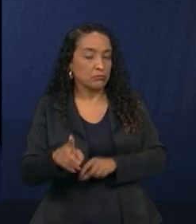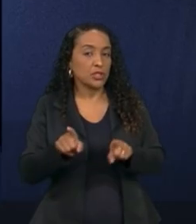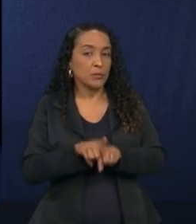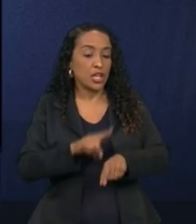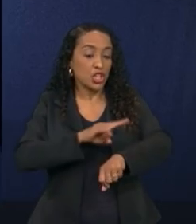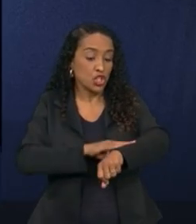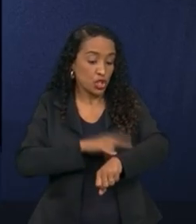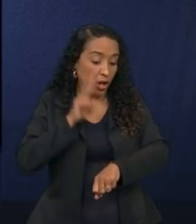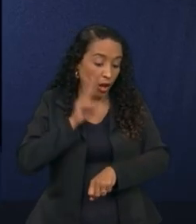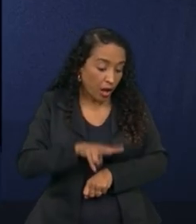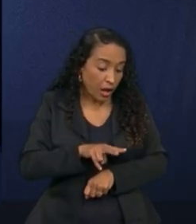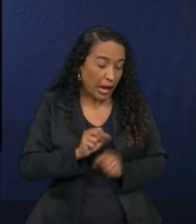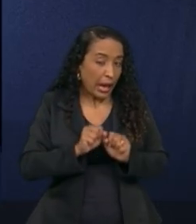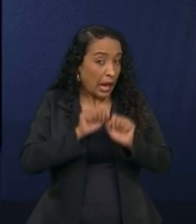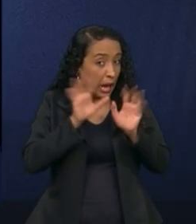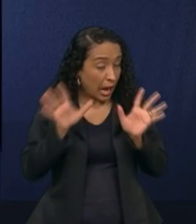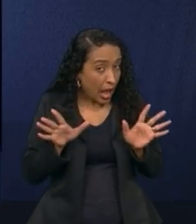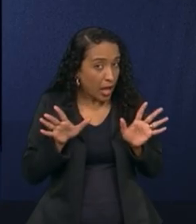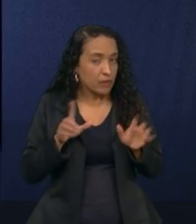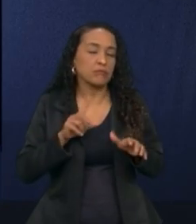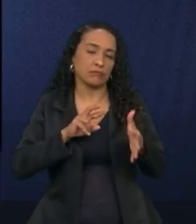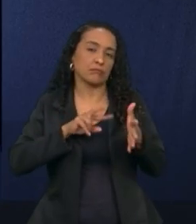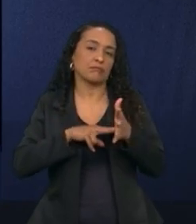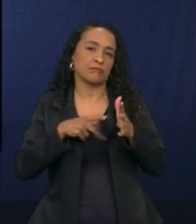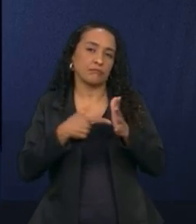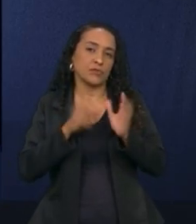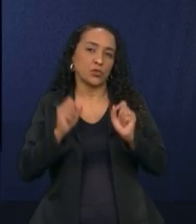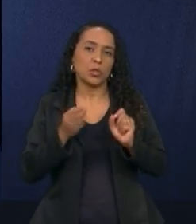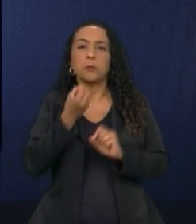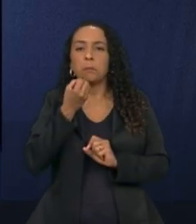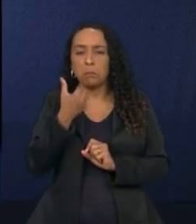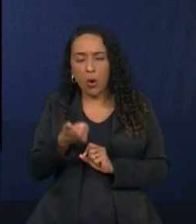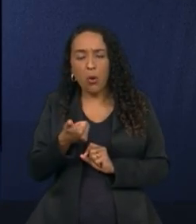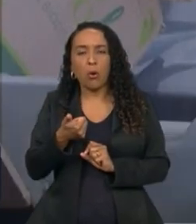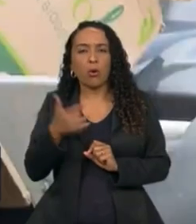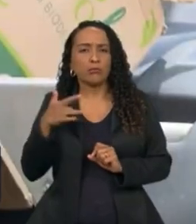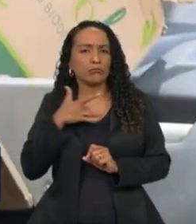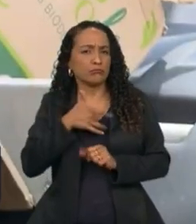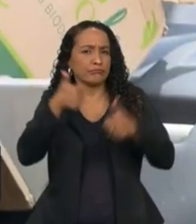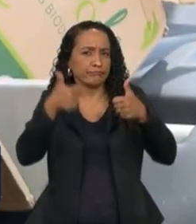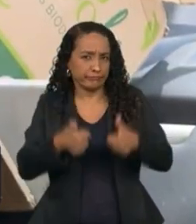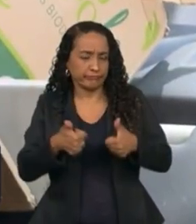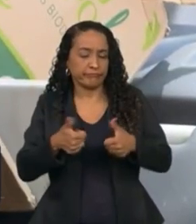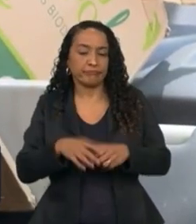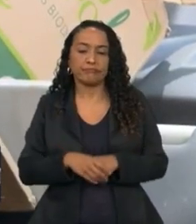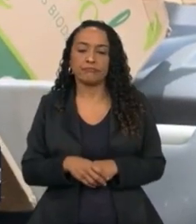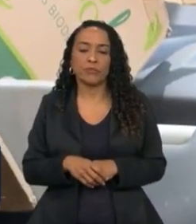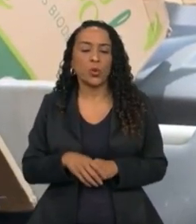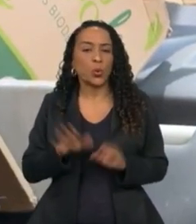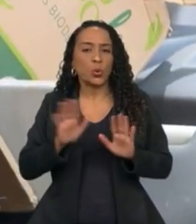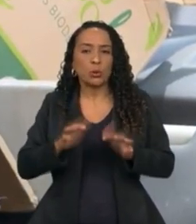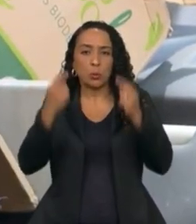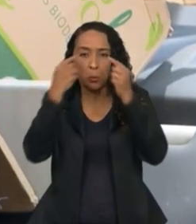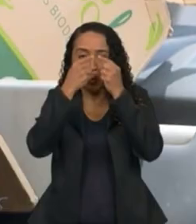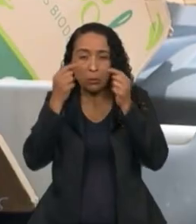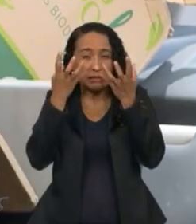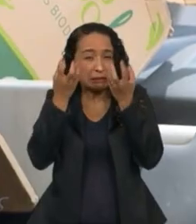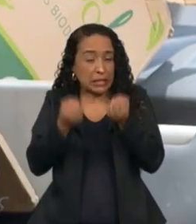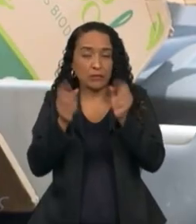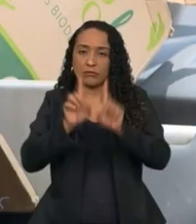está clara. Esse é um sinal que ele está bem hidratado, as mucosas estão fluídas, não tem secura nos olhos, que você